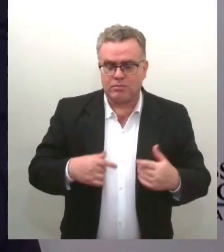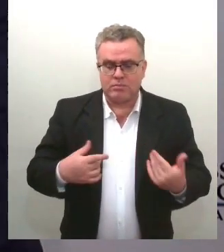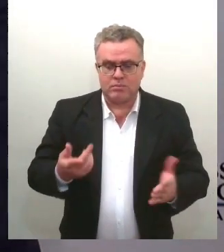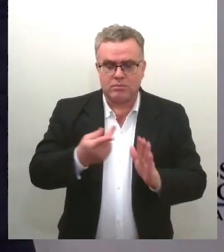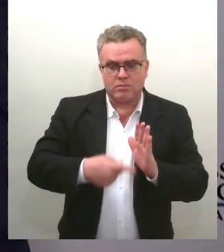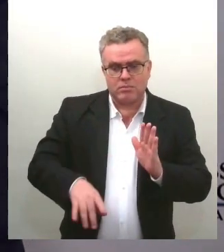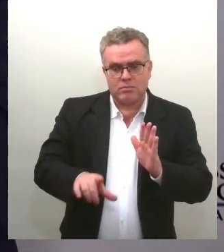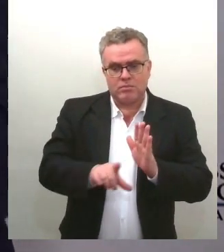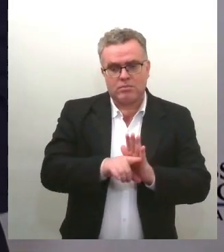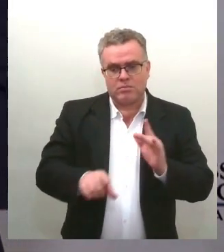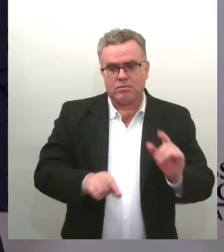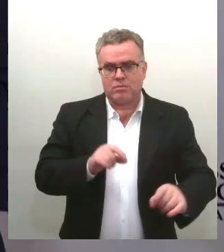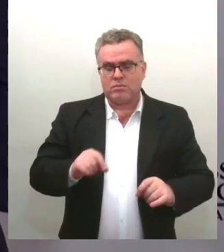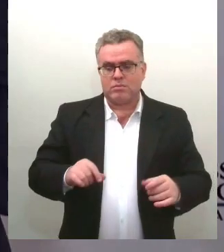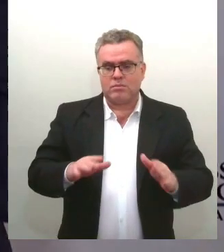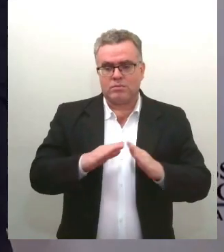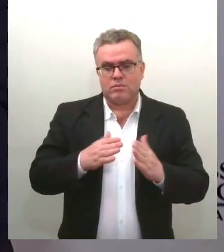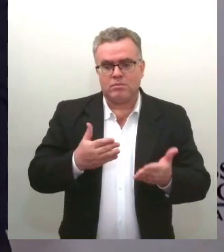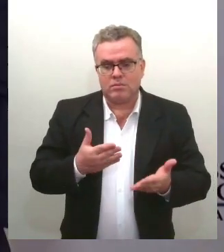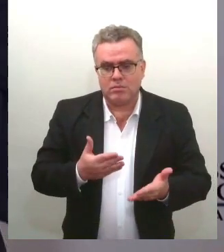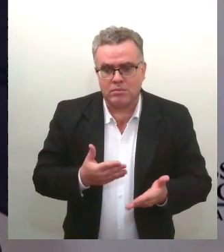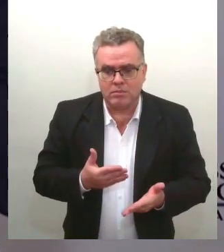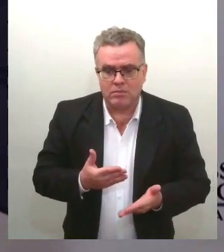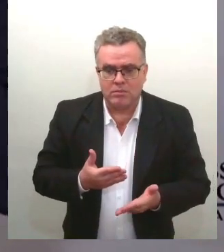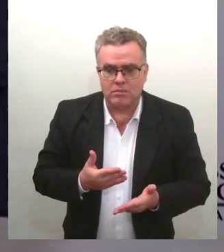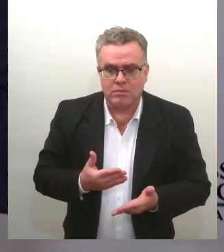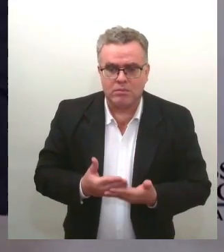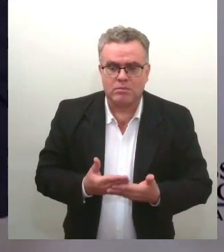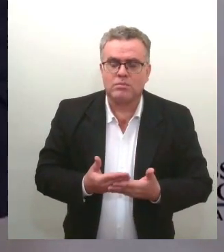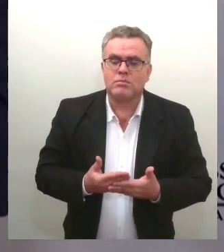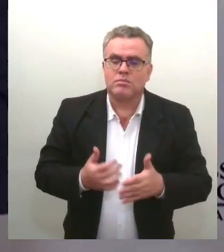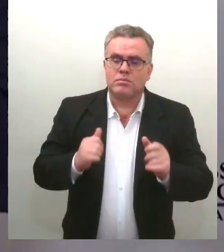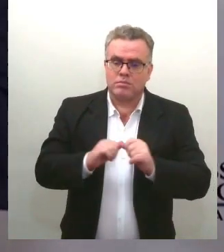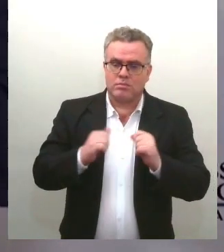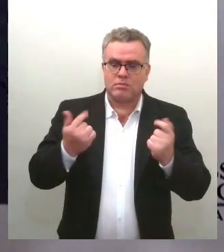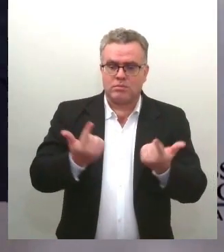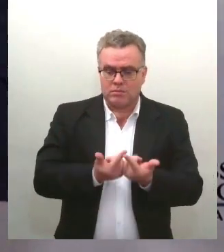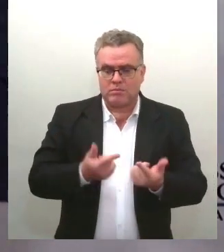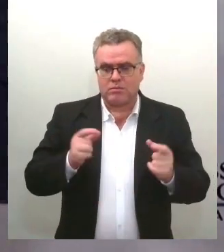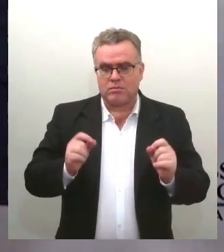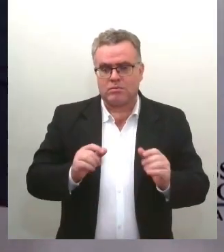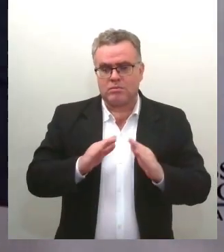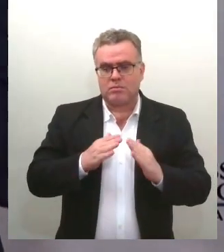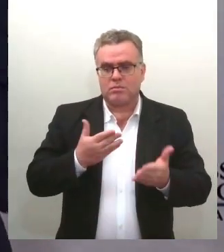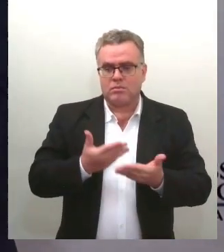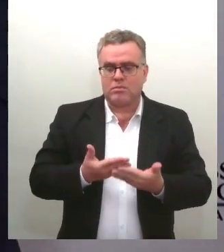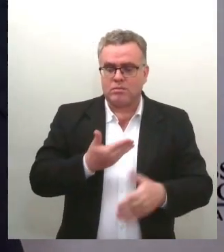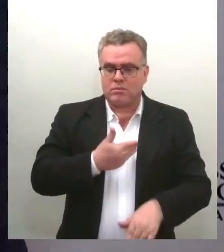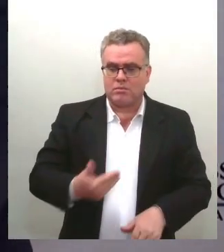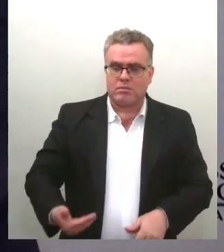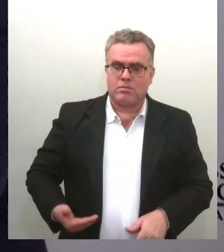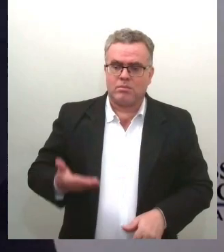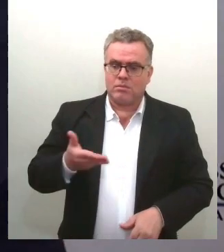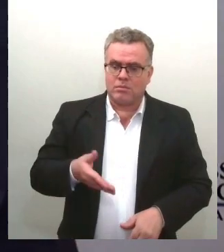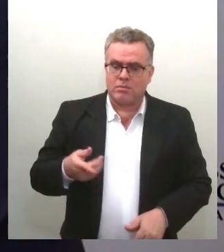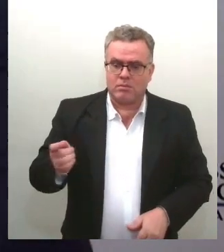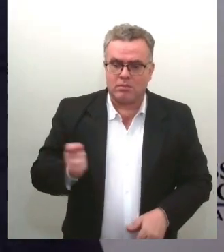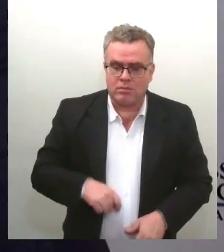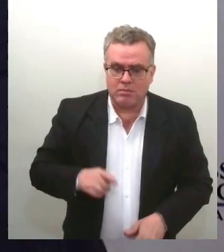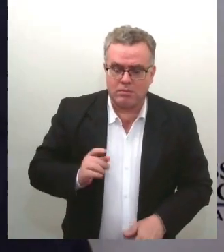a visita de estudantes de escolas públicas, pessoal da escola aí do Centro de Excelência de Genal Queiroz.